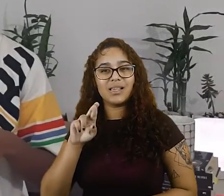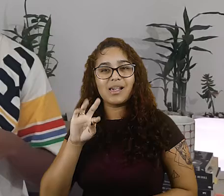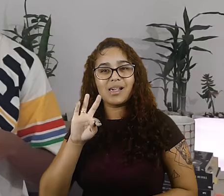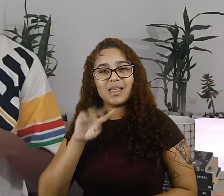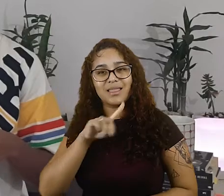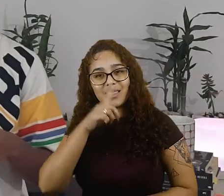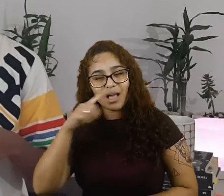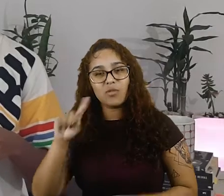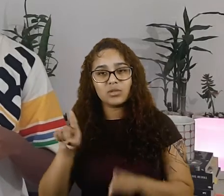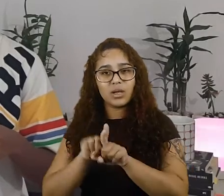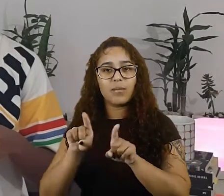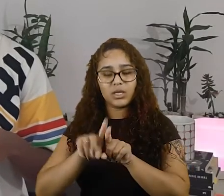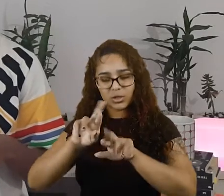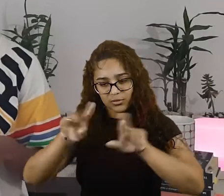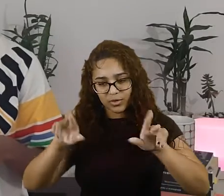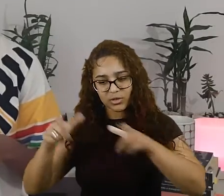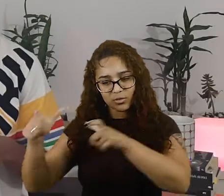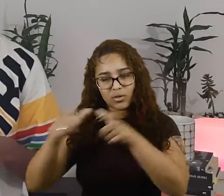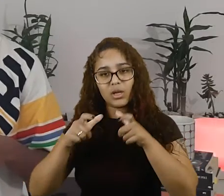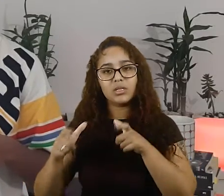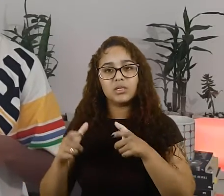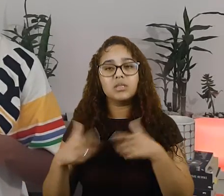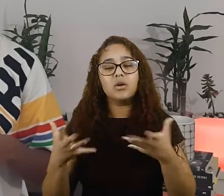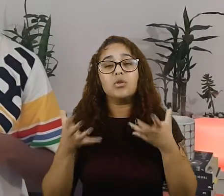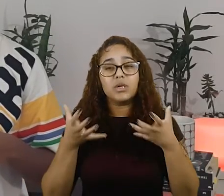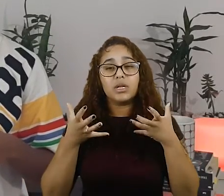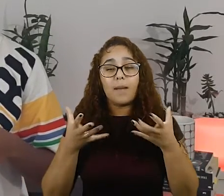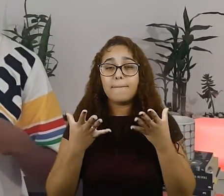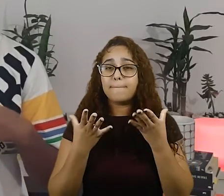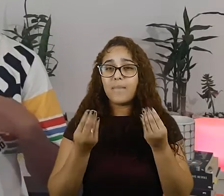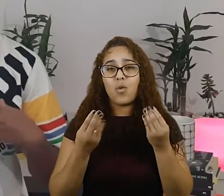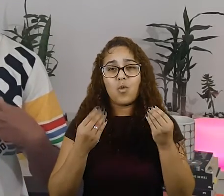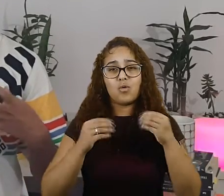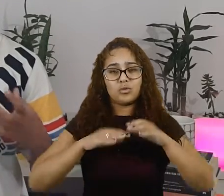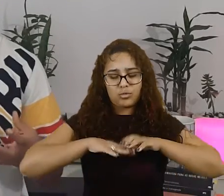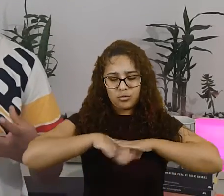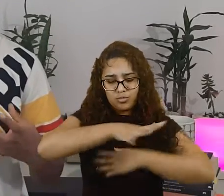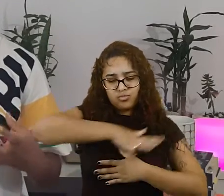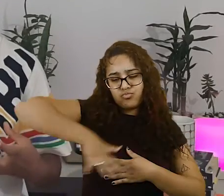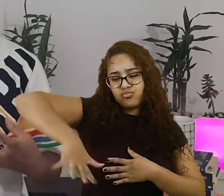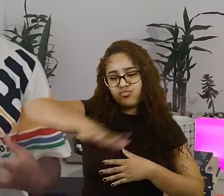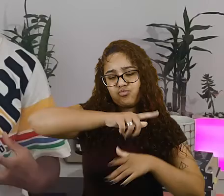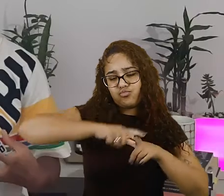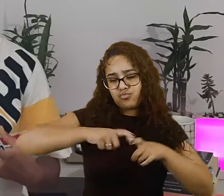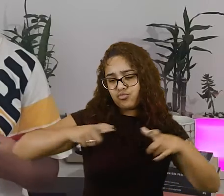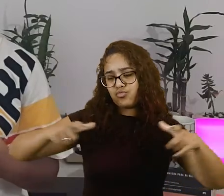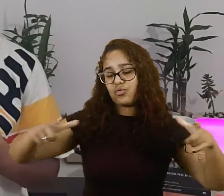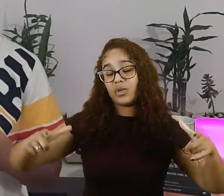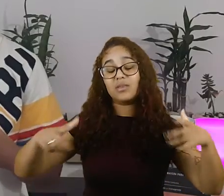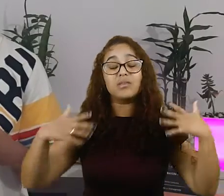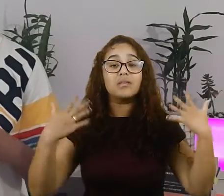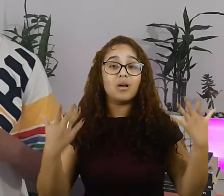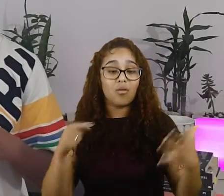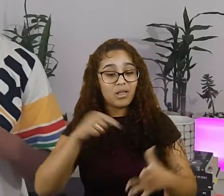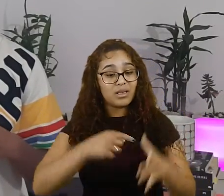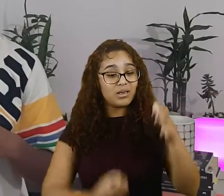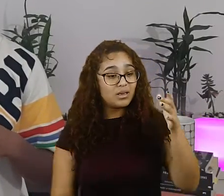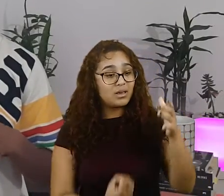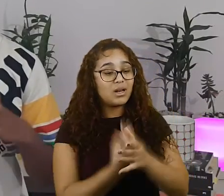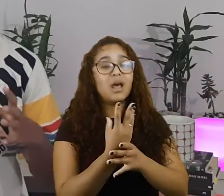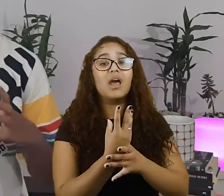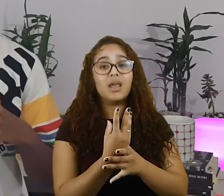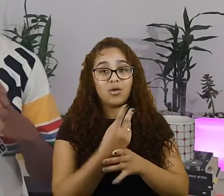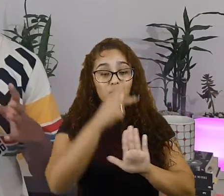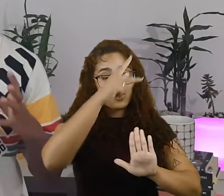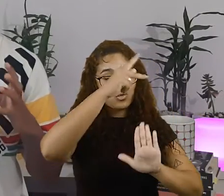do Sertão e também de outros litorais. Então eu queria muito sair da minha zona de conforto e